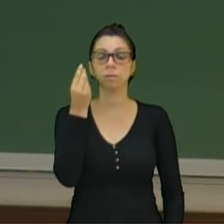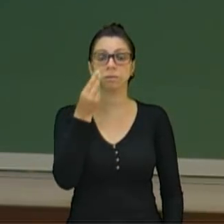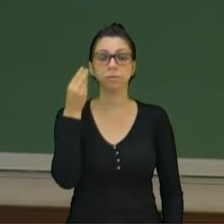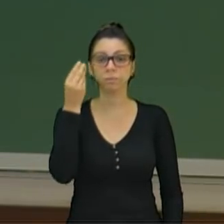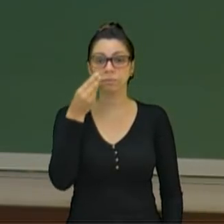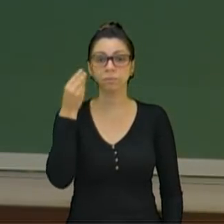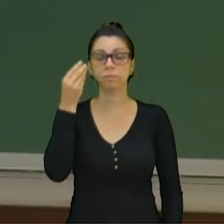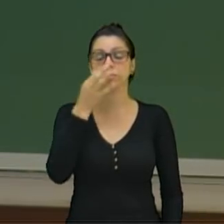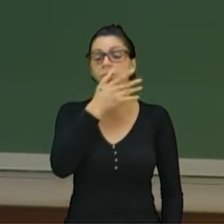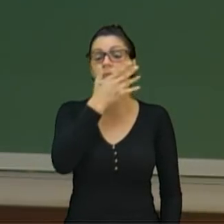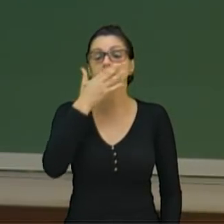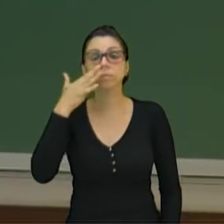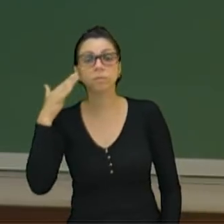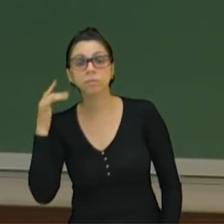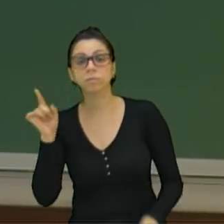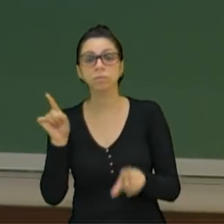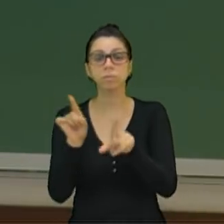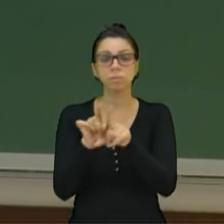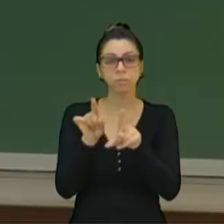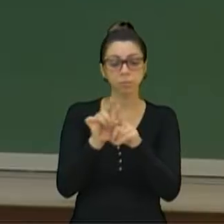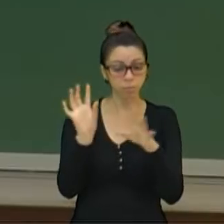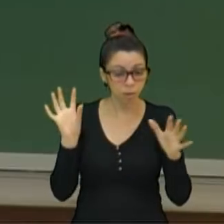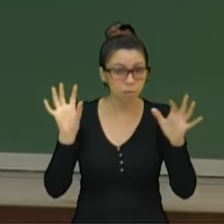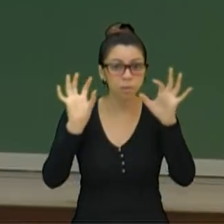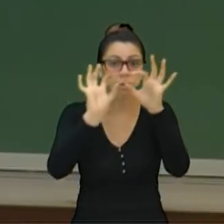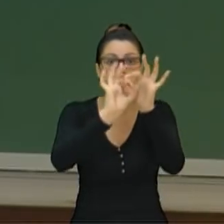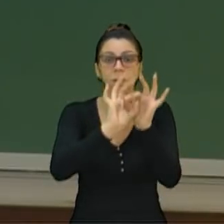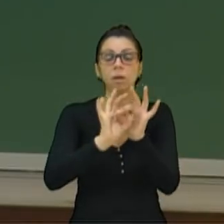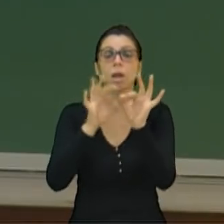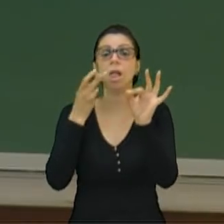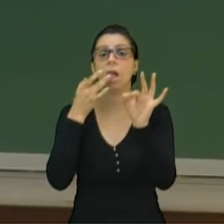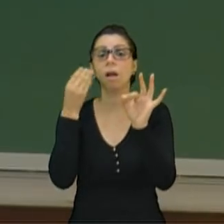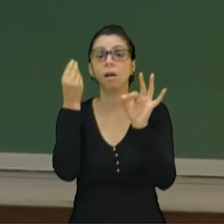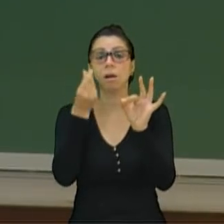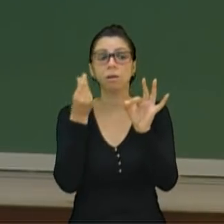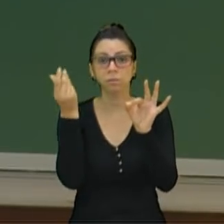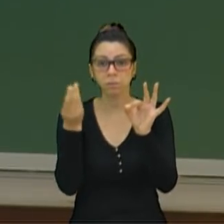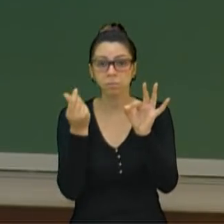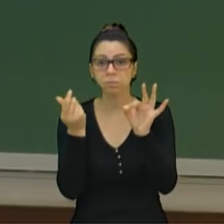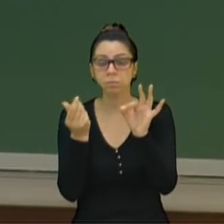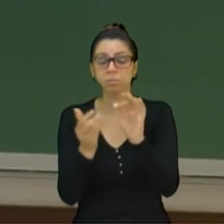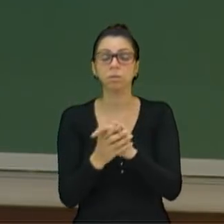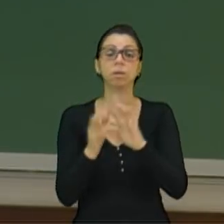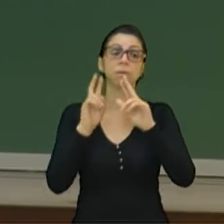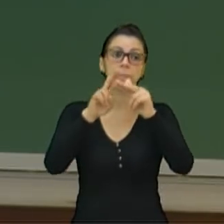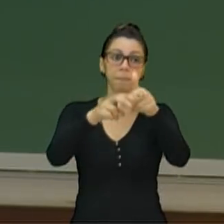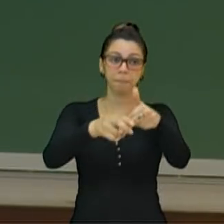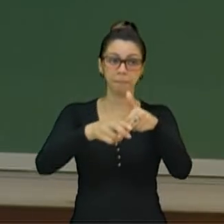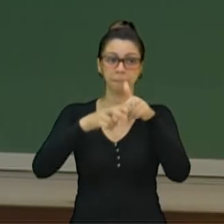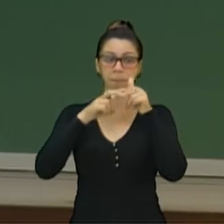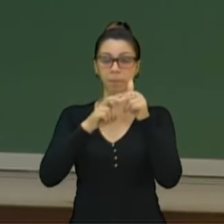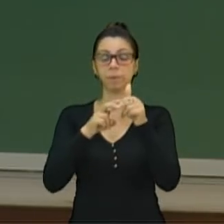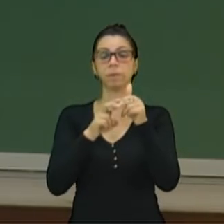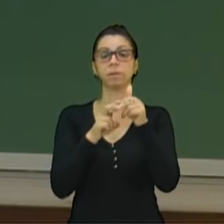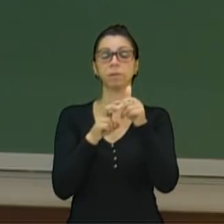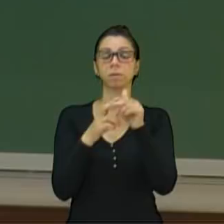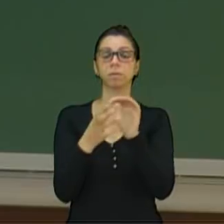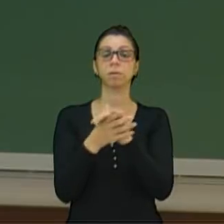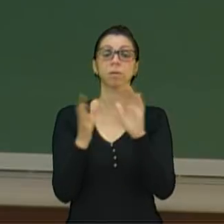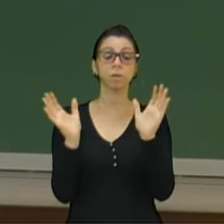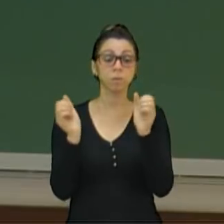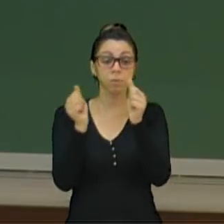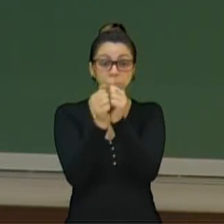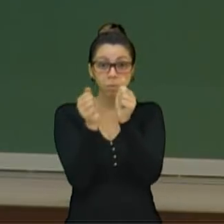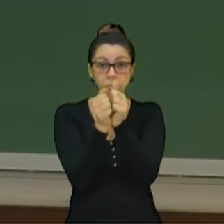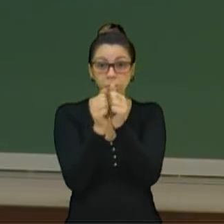também participa e vice-versa. Então, por isso que essa região que faz a interpretação, centro do olfato e do gosto, elas estão na